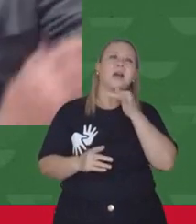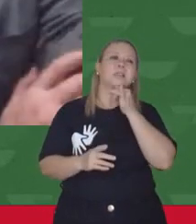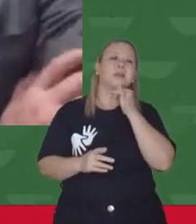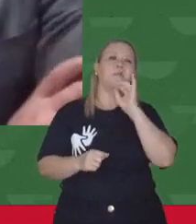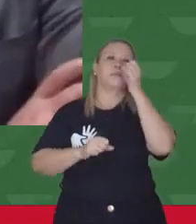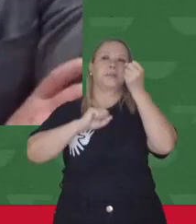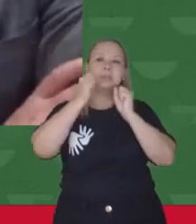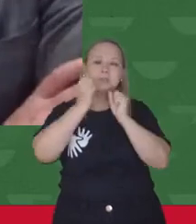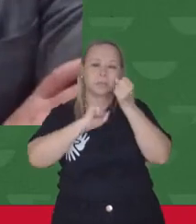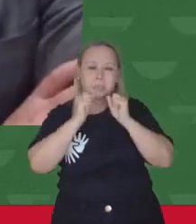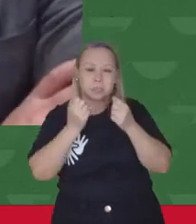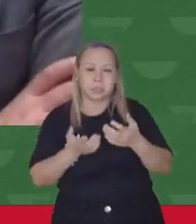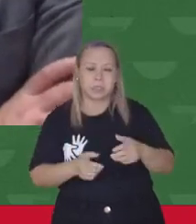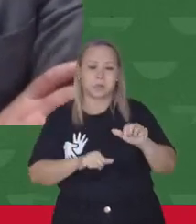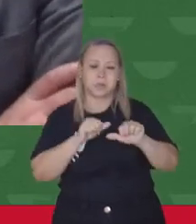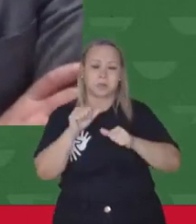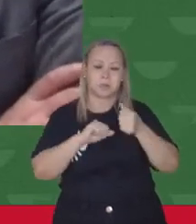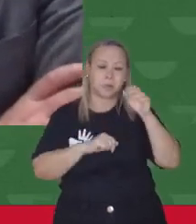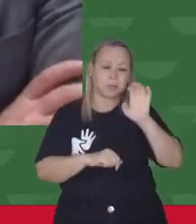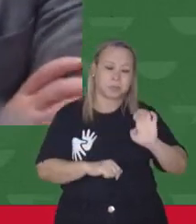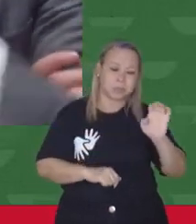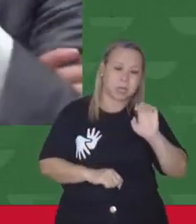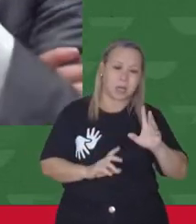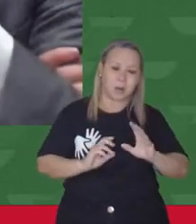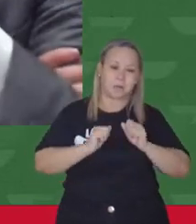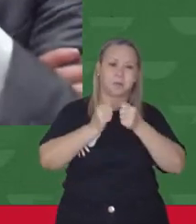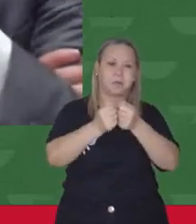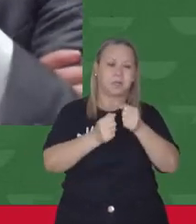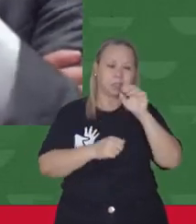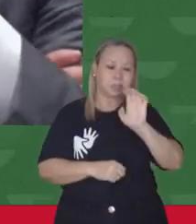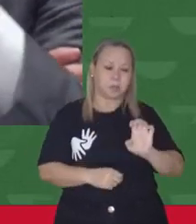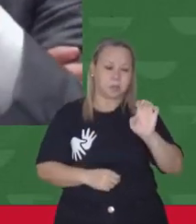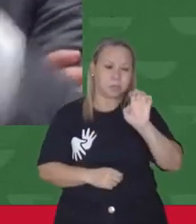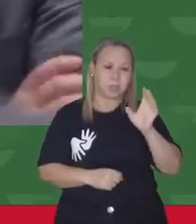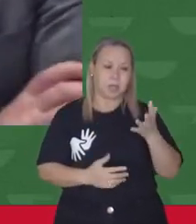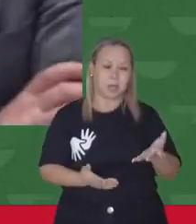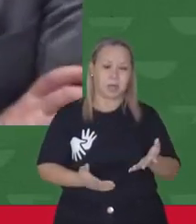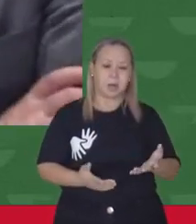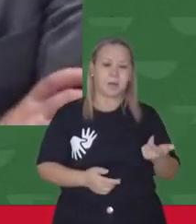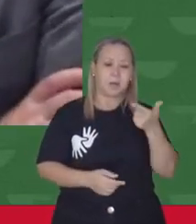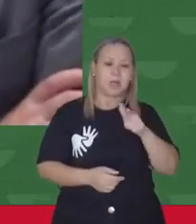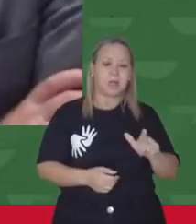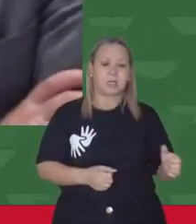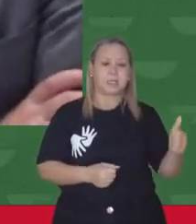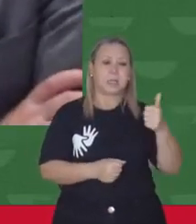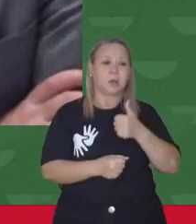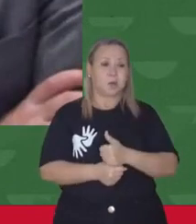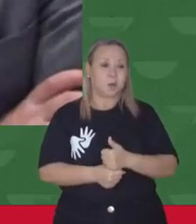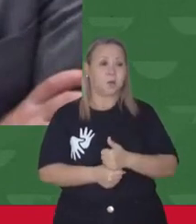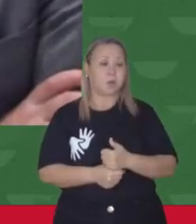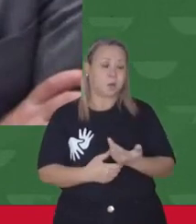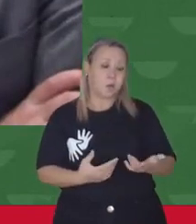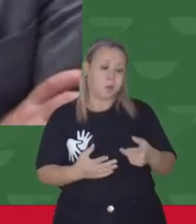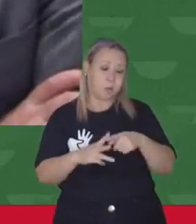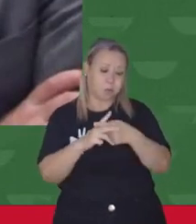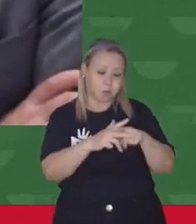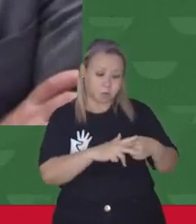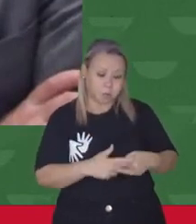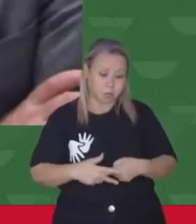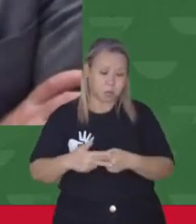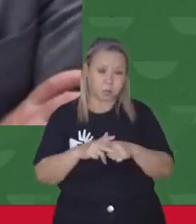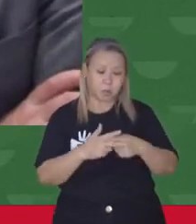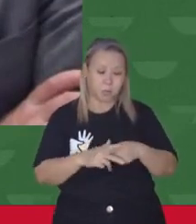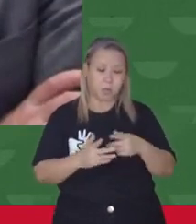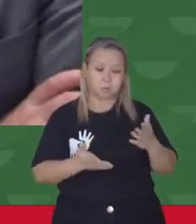transformar o Estado, que vai ser necessário, você fortalecer o Estado para ele se recolocar como um instrumento de indução,